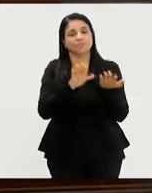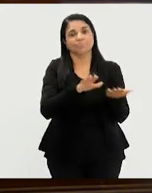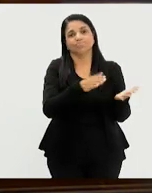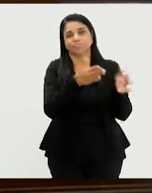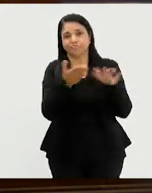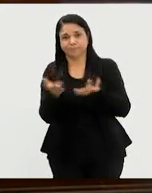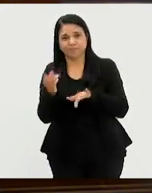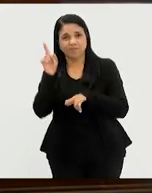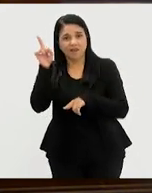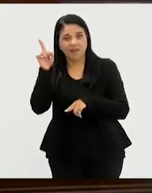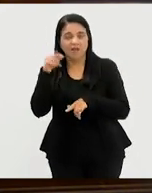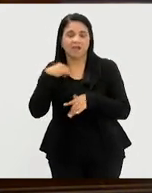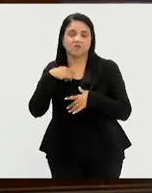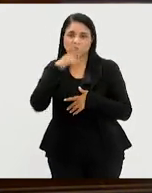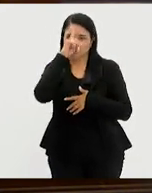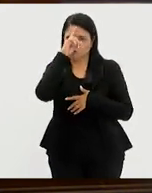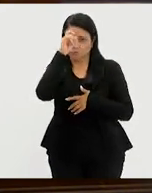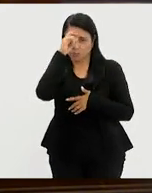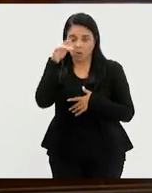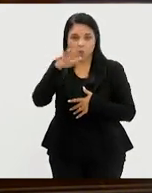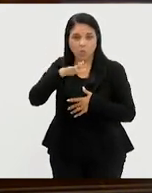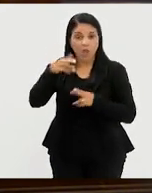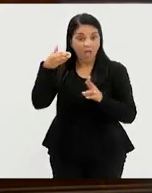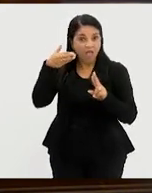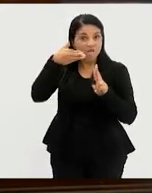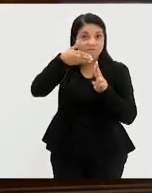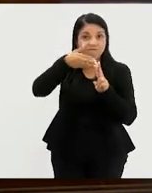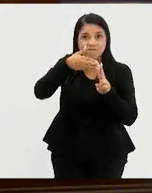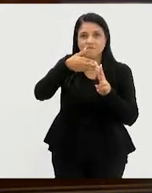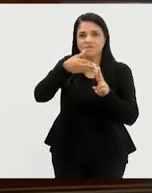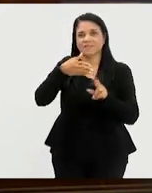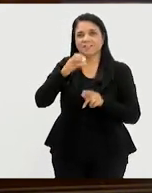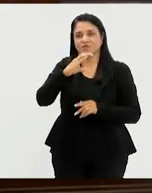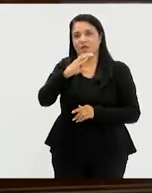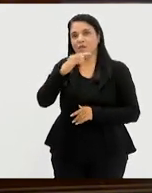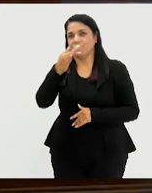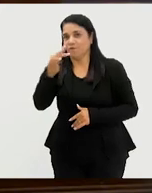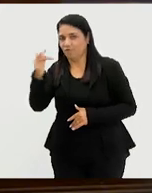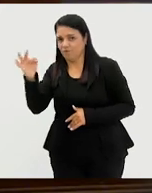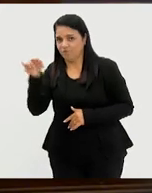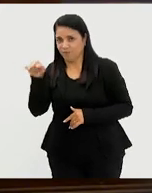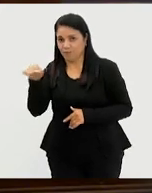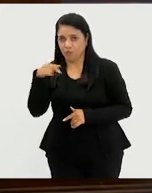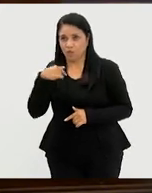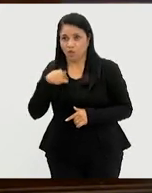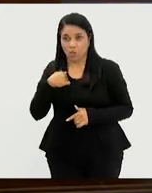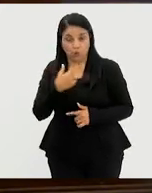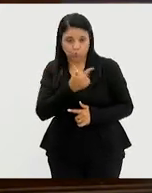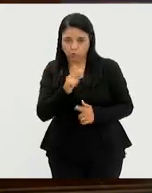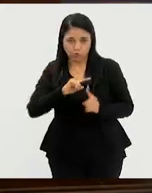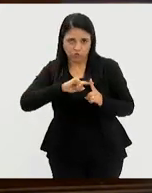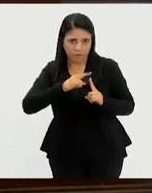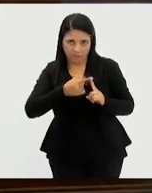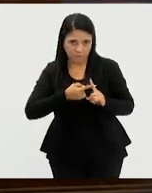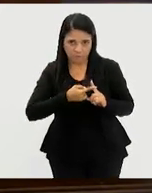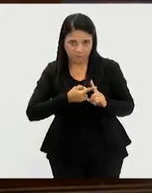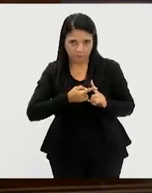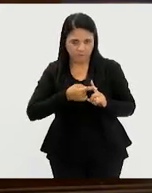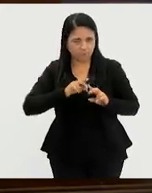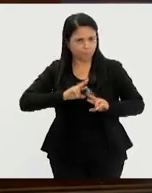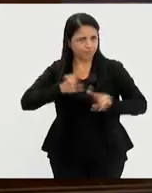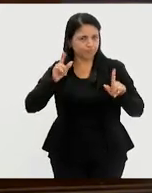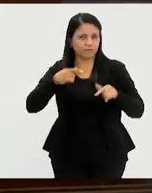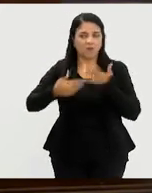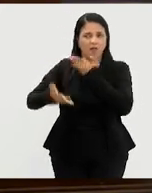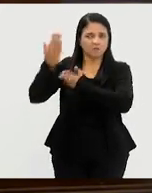é uma referência para aquela região então ainda que eu não tivesse gestado nenhuma vida até aquele momento